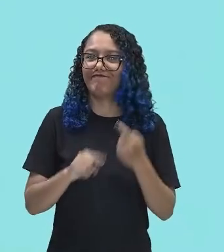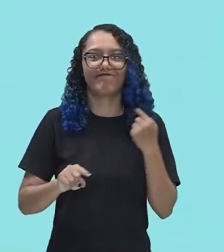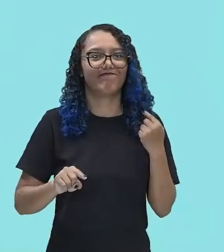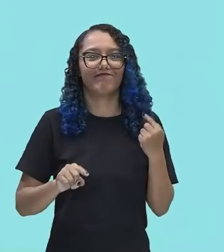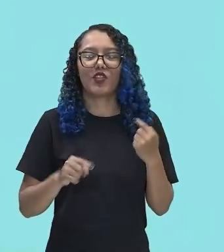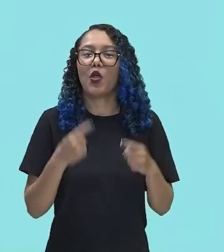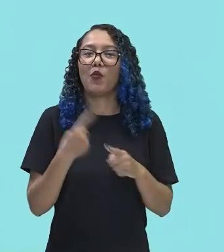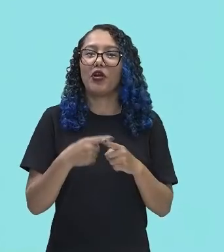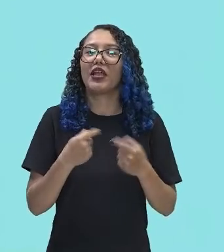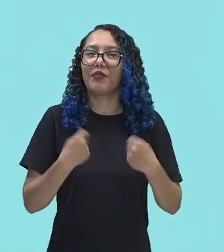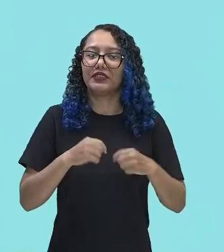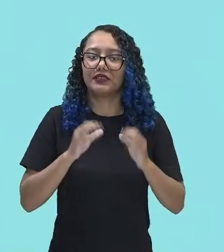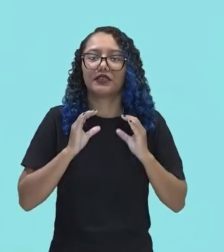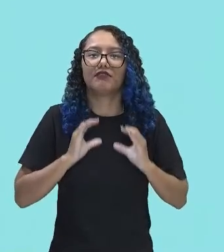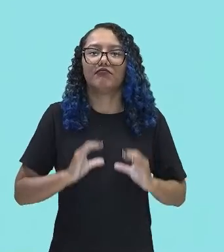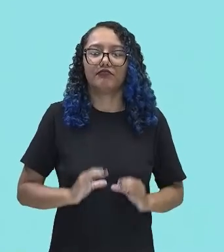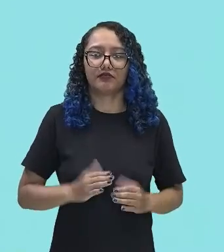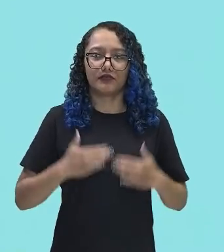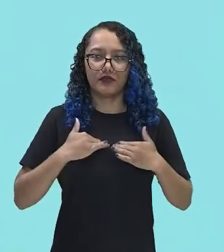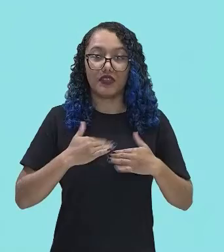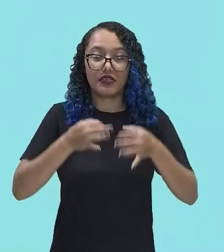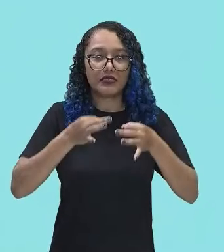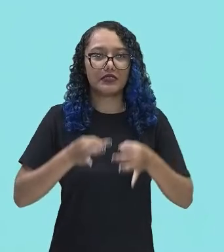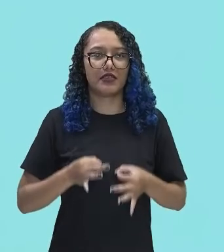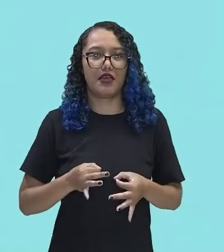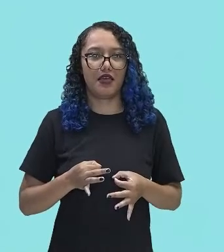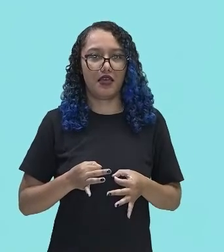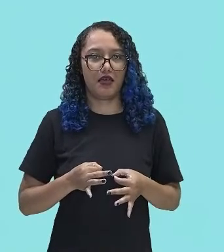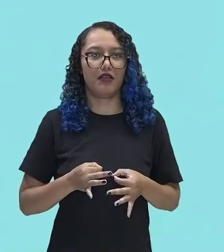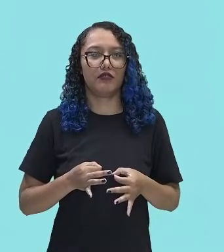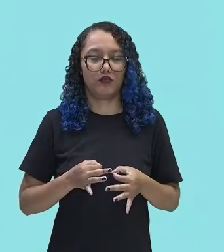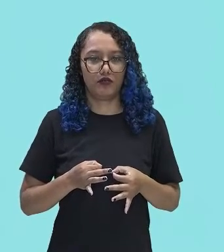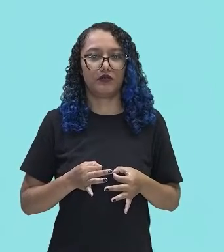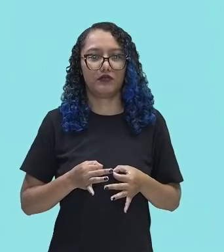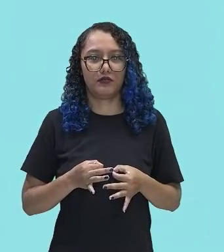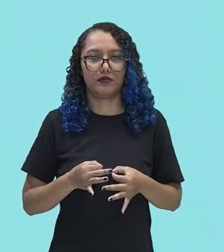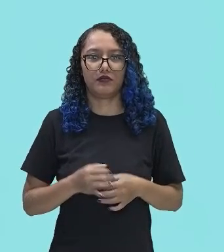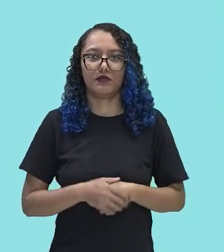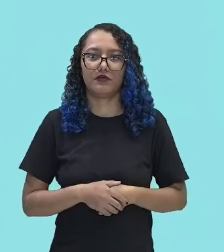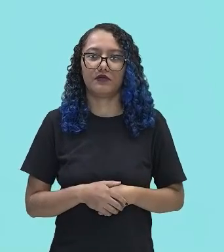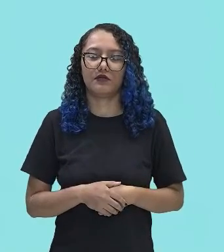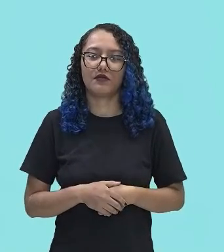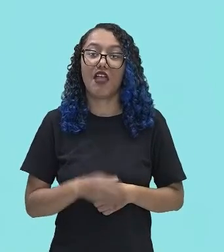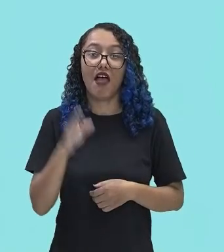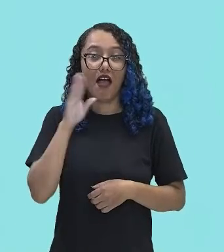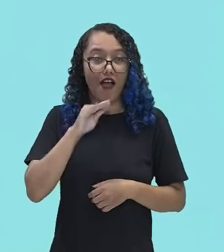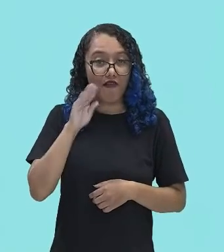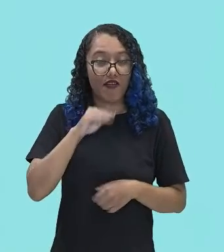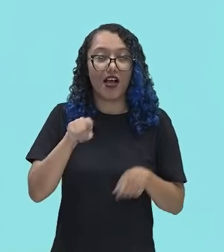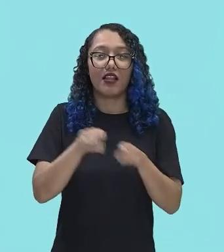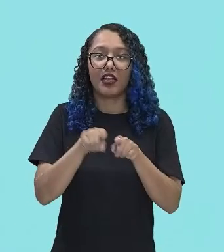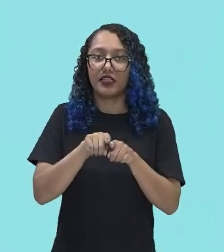postura. Tanto de presença, né, de postura aqui, a fala, quanto a própria